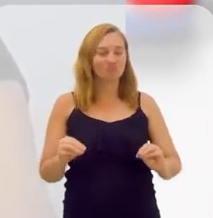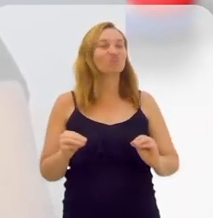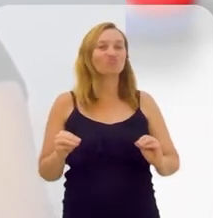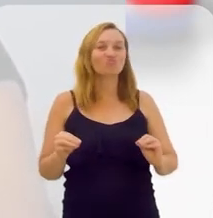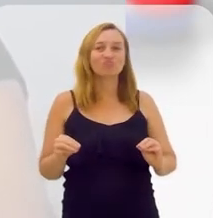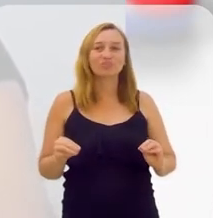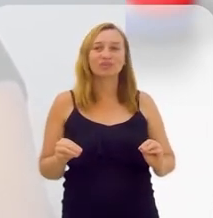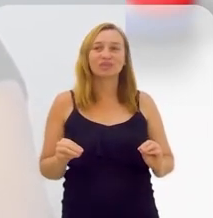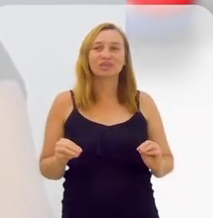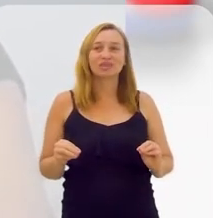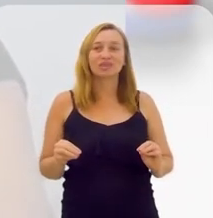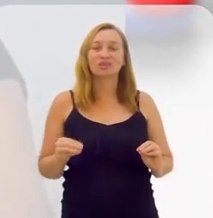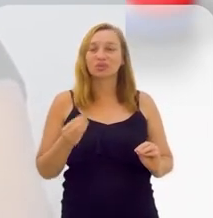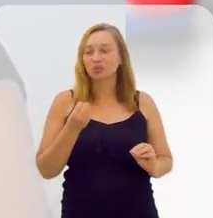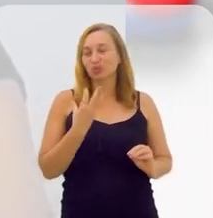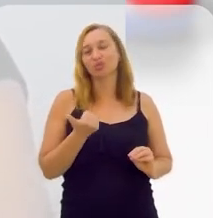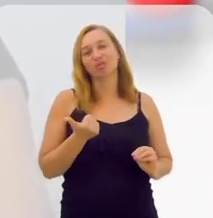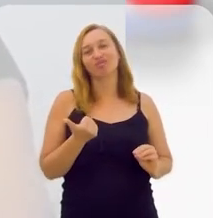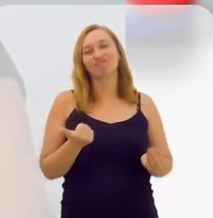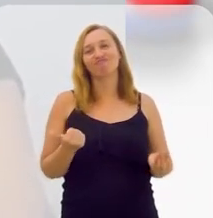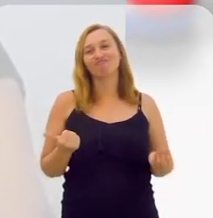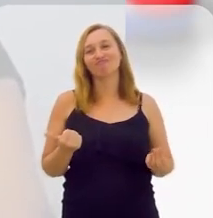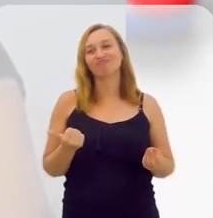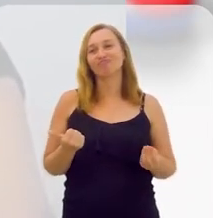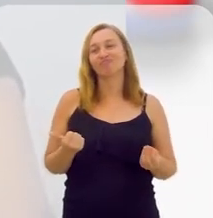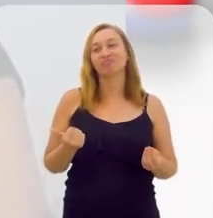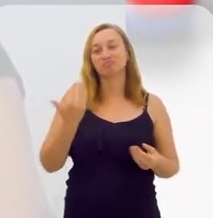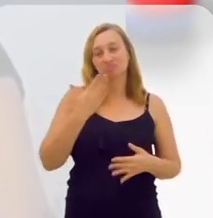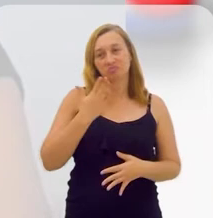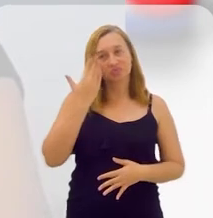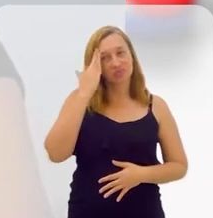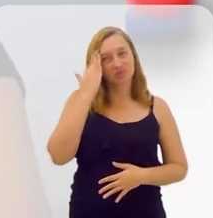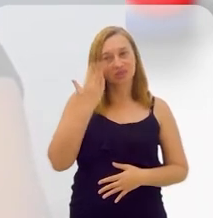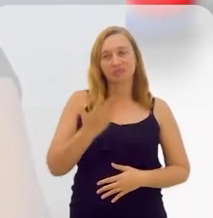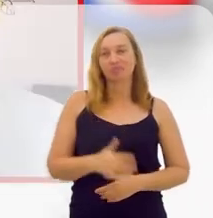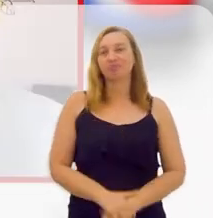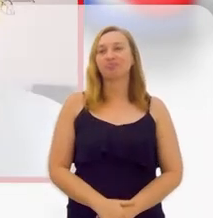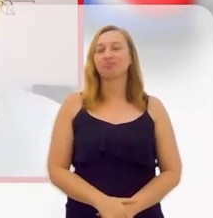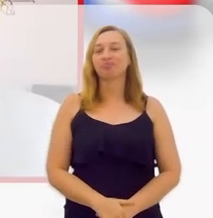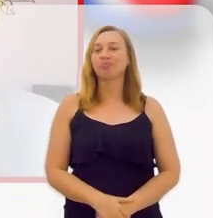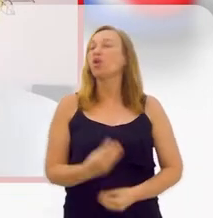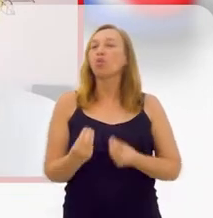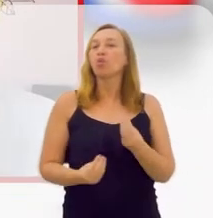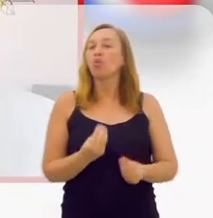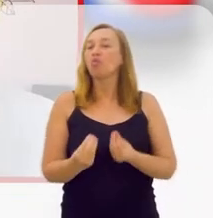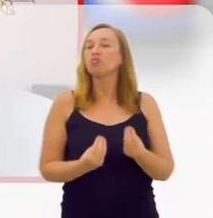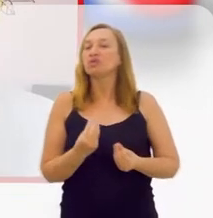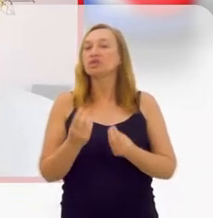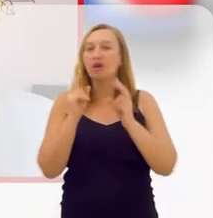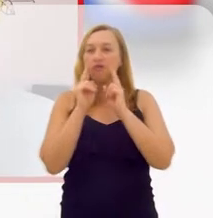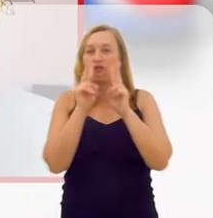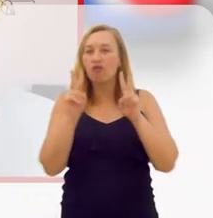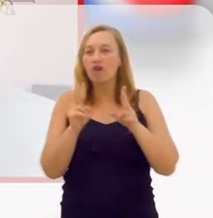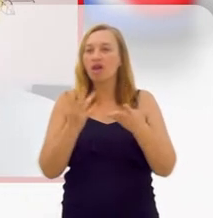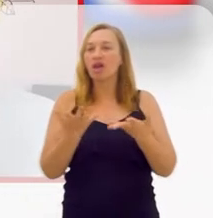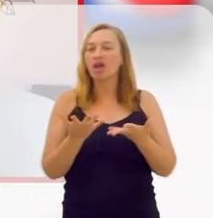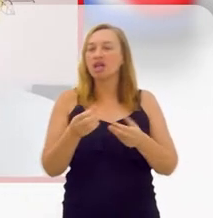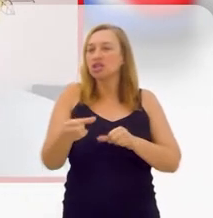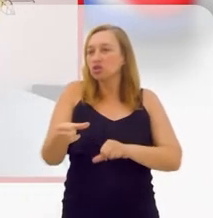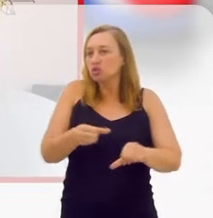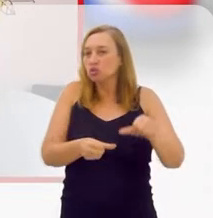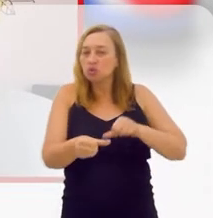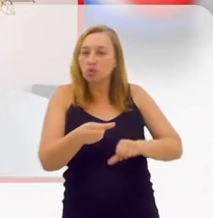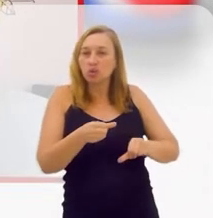para tudo, assim, tudo gera bem, né, nesse meu entendimento. E como que você enxerga assim